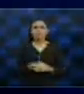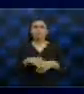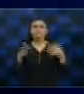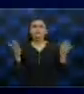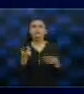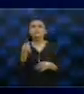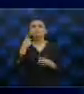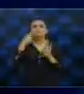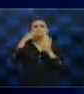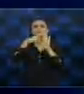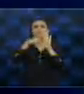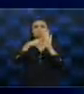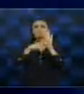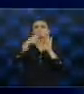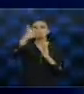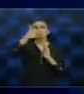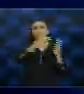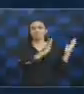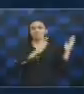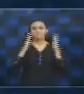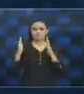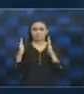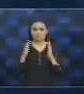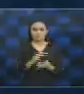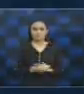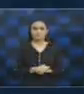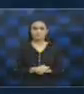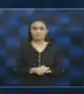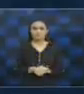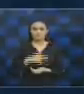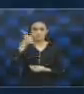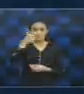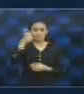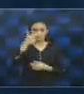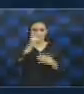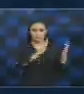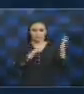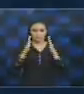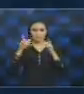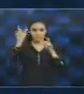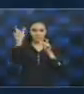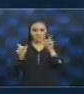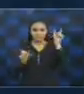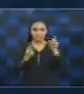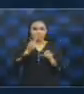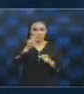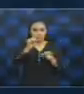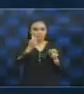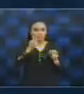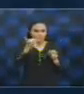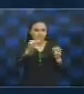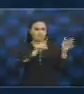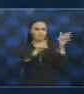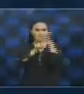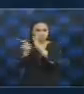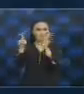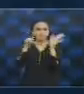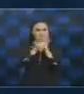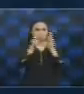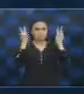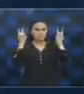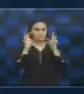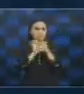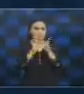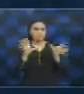as regras do segundo bloco. No segundo bloco, os candidatos voltam a fazer perguntas entre si com tema